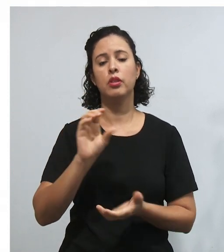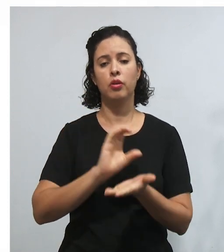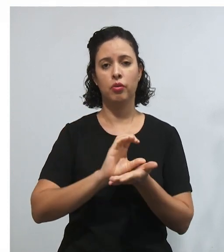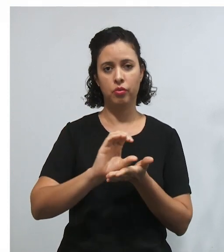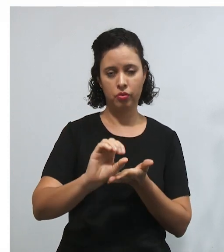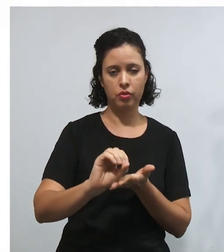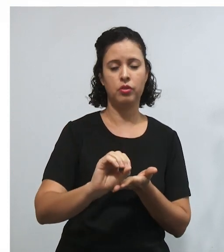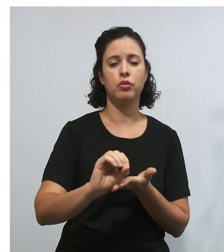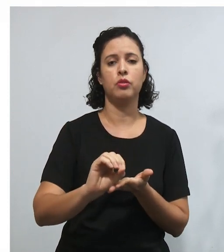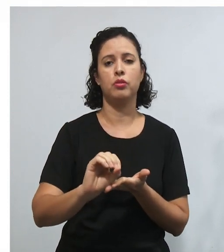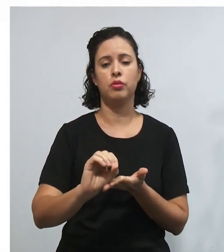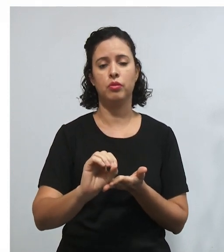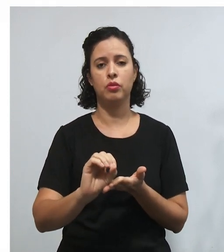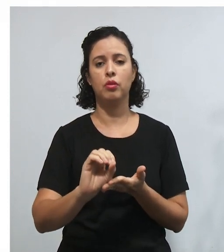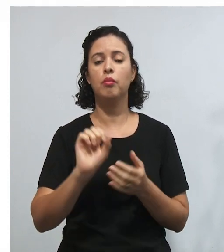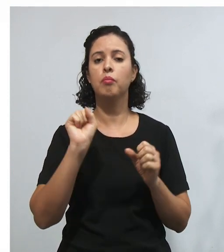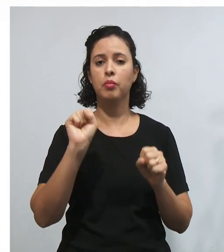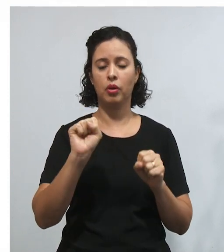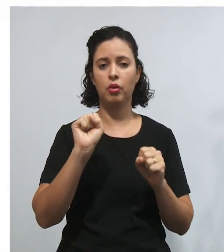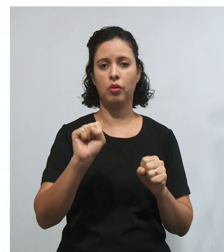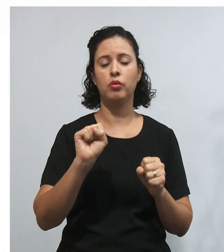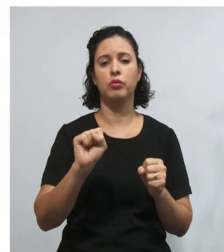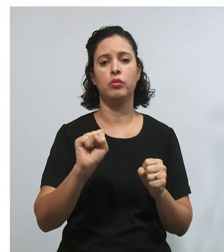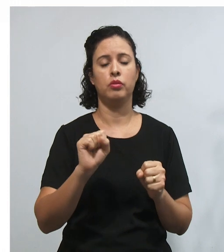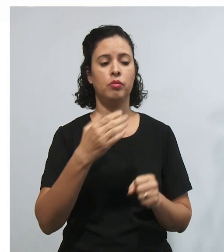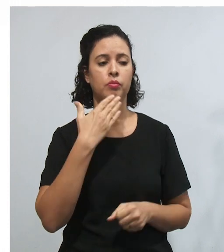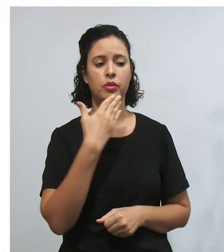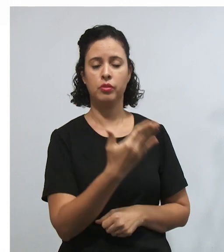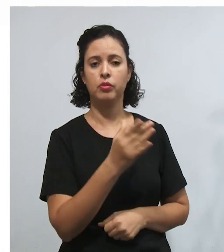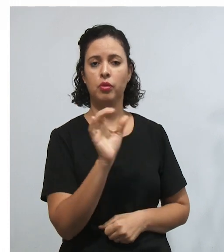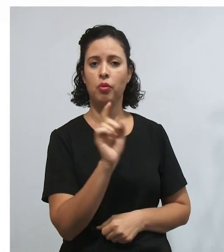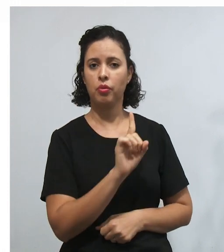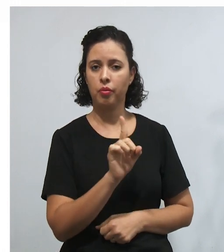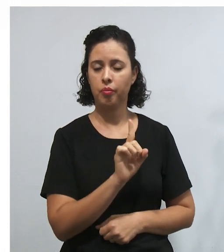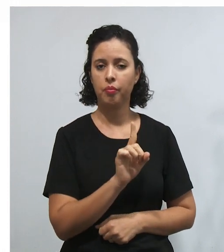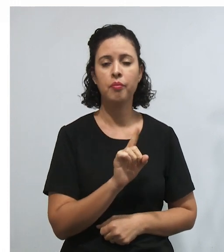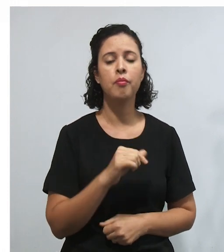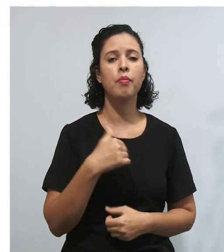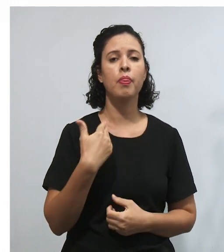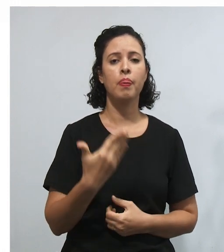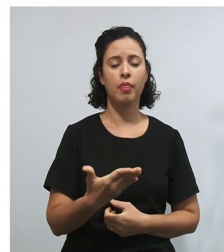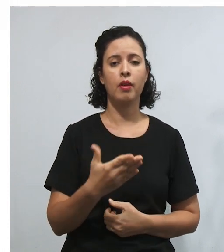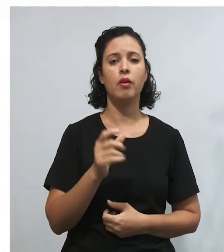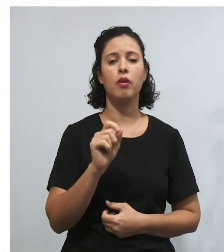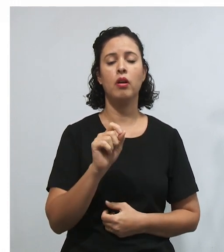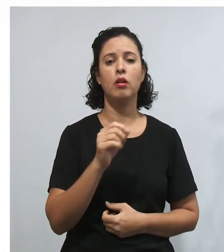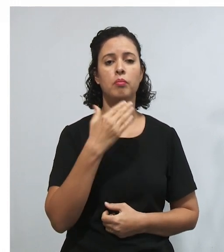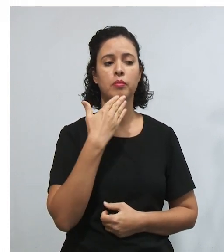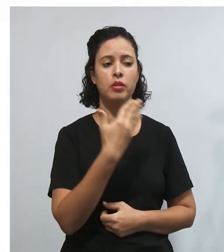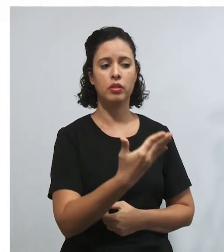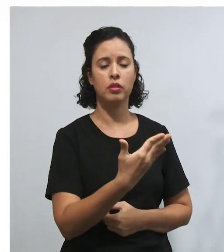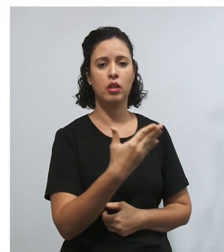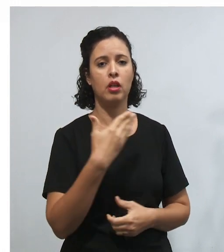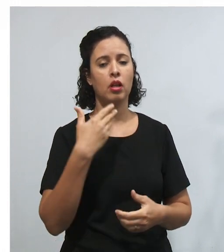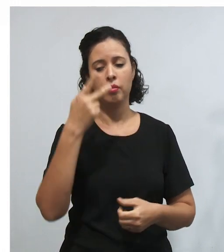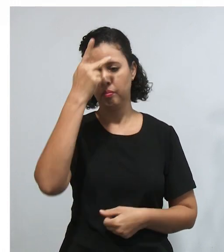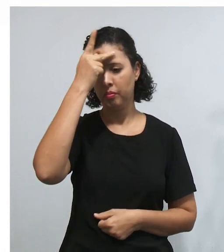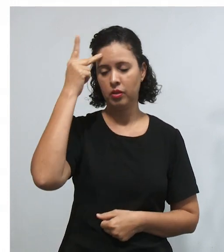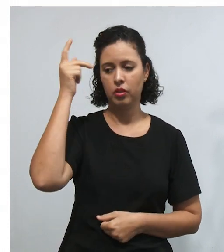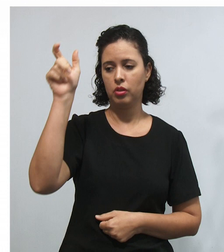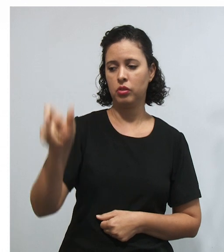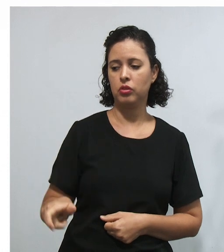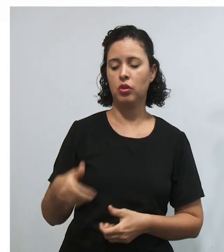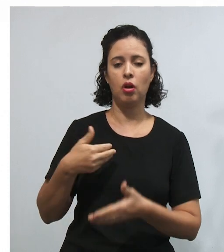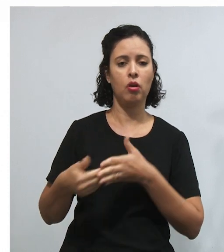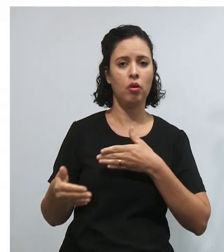mediante provocação, ou seja, ele pode ser provocado ou não, tá? E essa provocação pode ser feita por qualquer pessoa